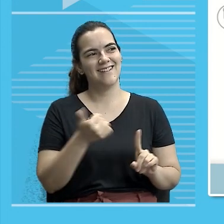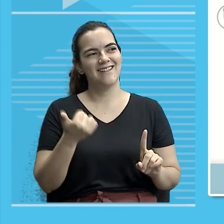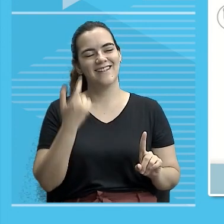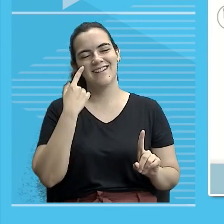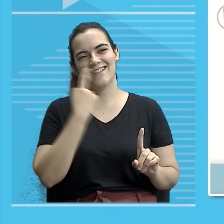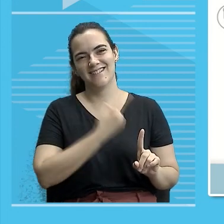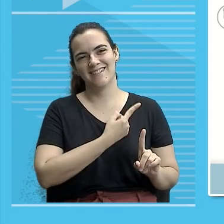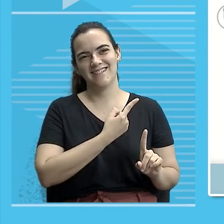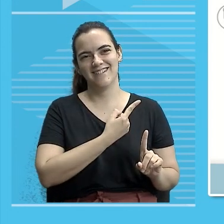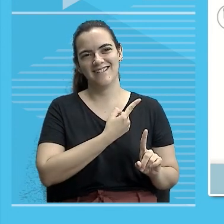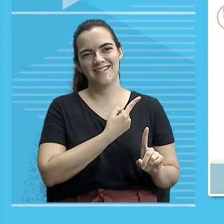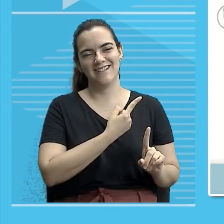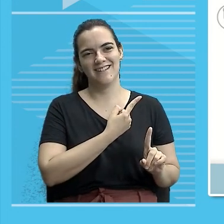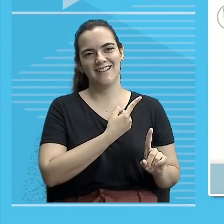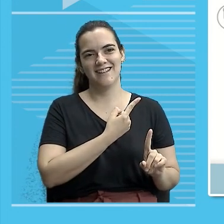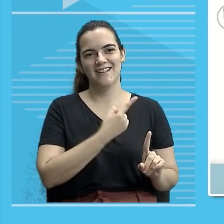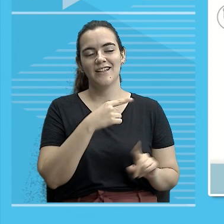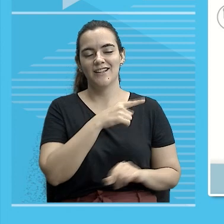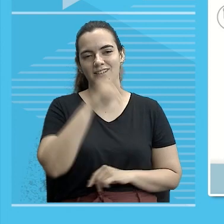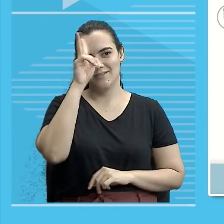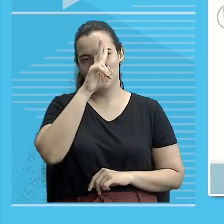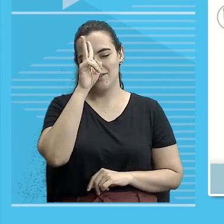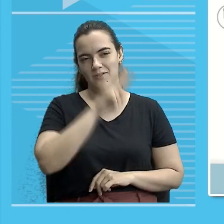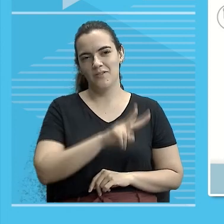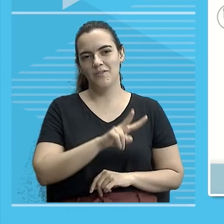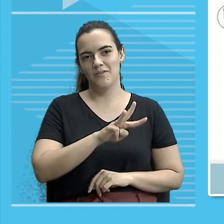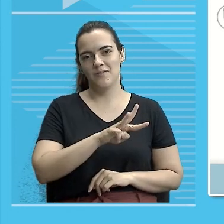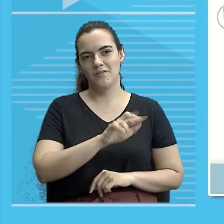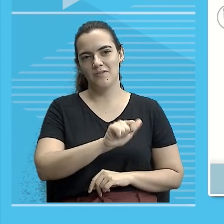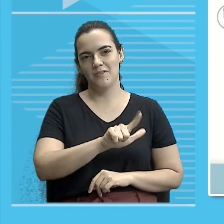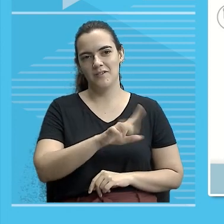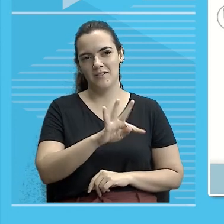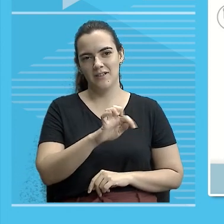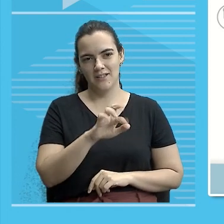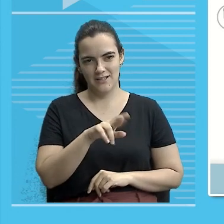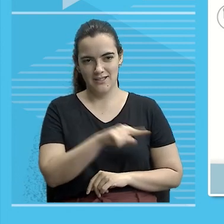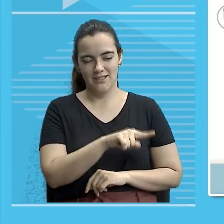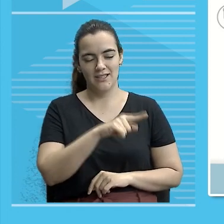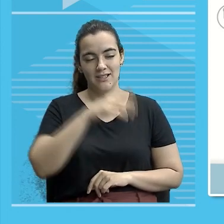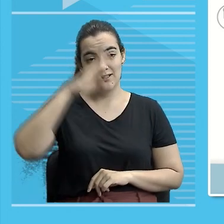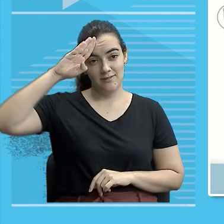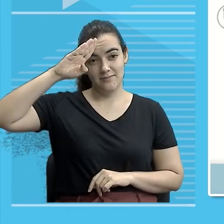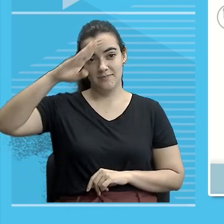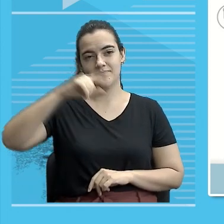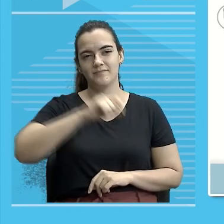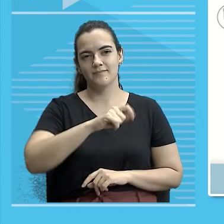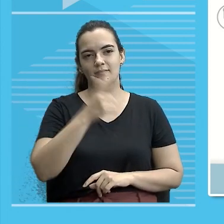Walter lembra que o Walter é o pai do controle estatístico